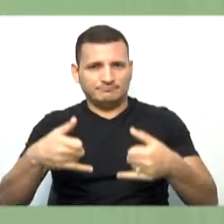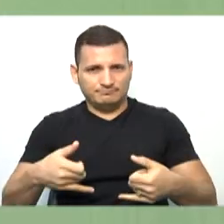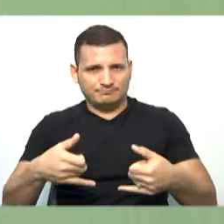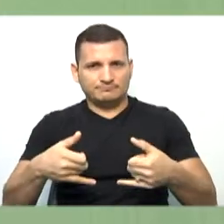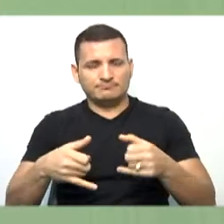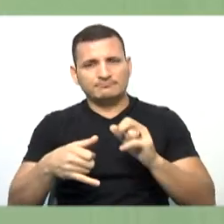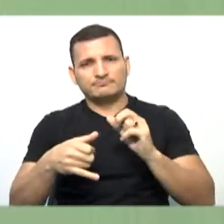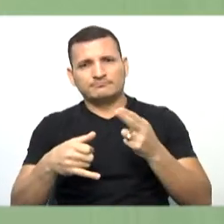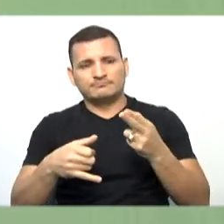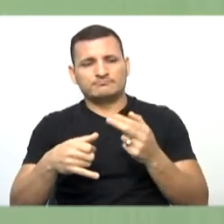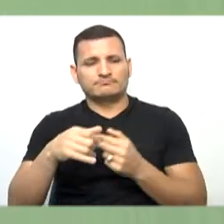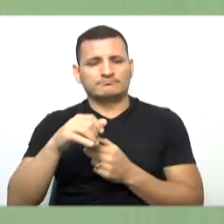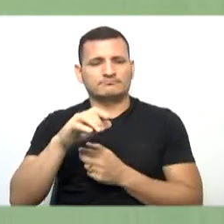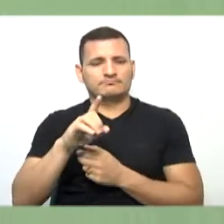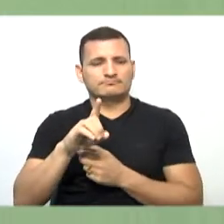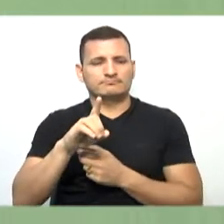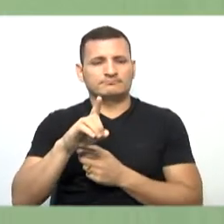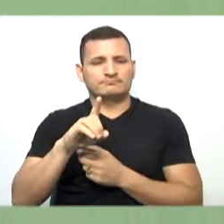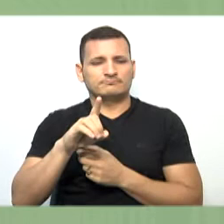ou JS, tá, pessoal?